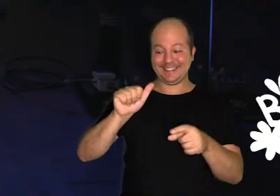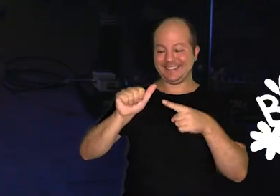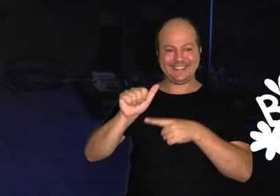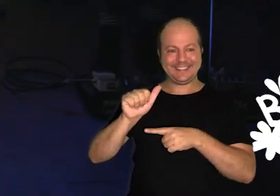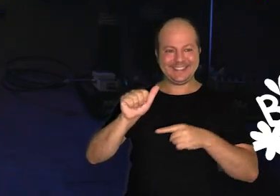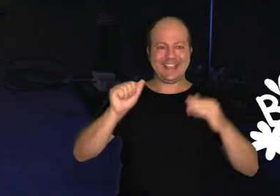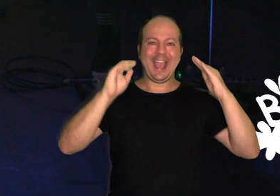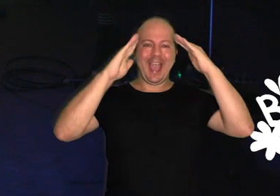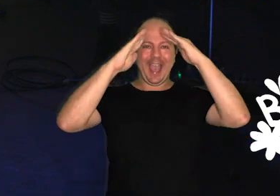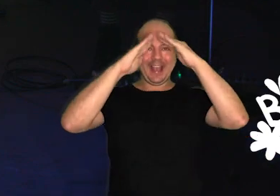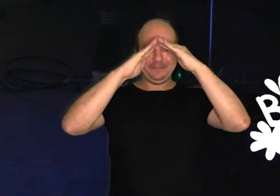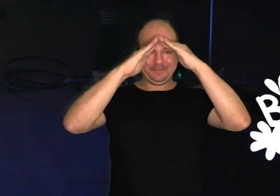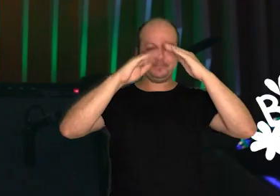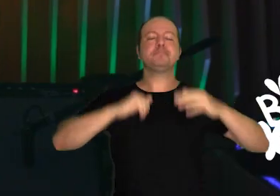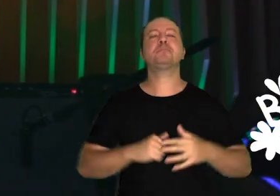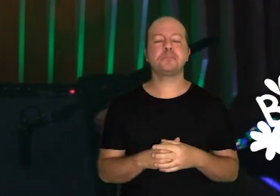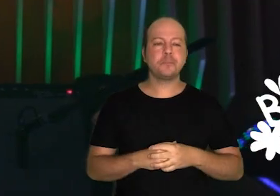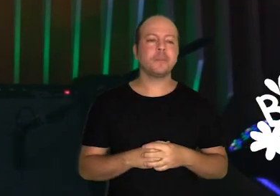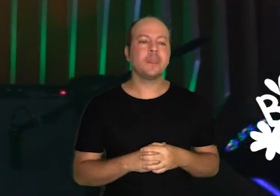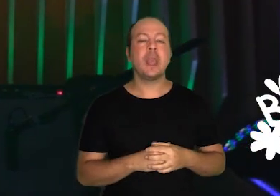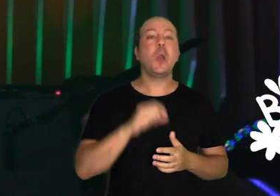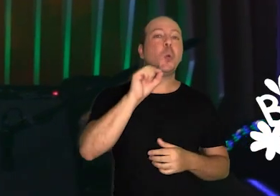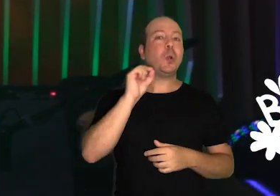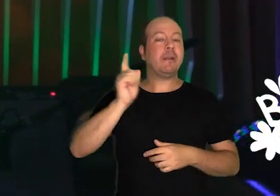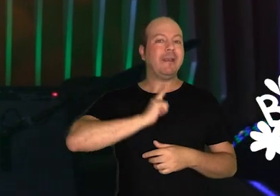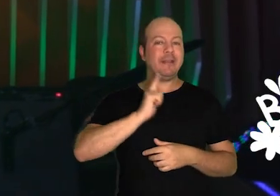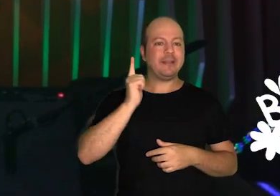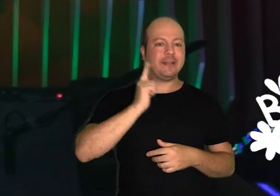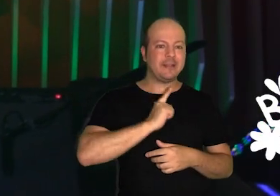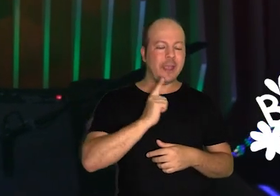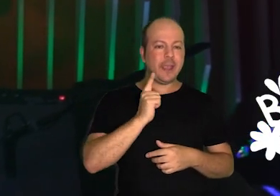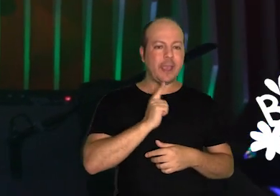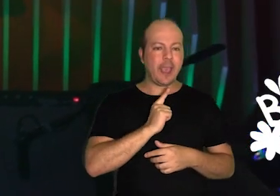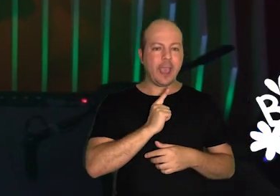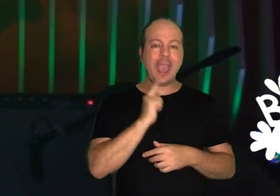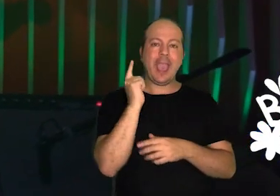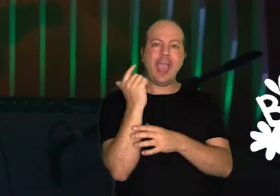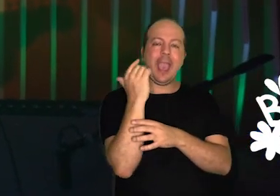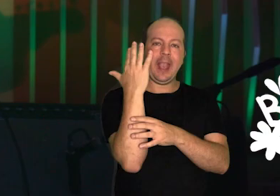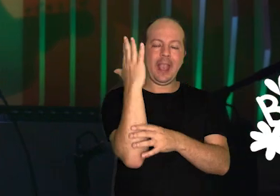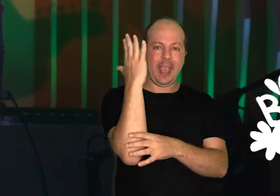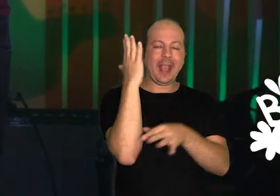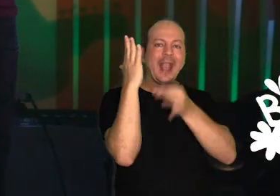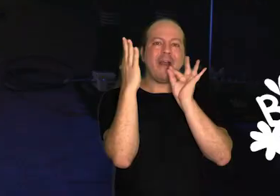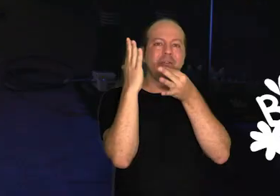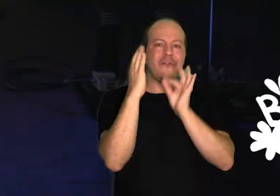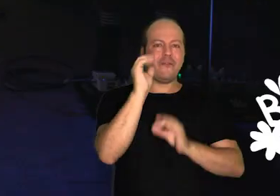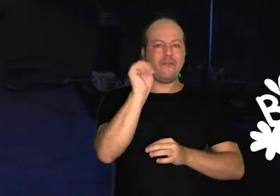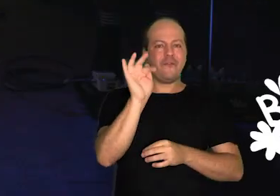Letra A. Muito bem, muito bem. E o que é que tem no pé do café?